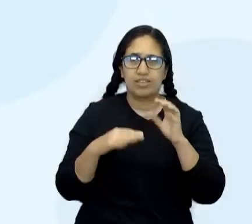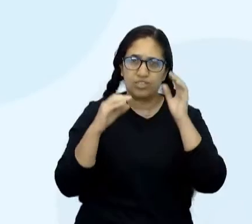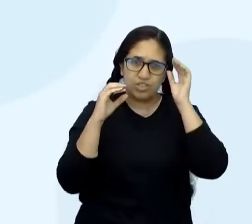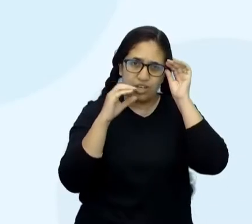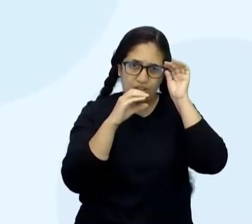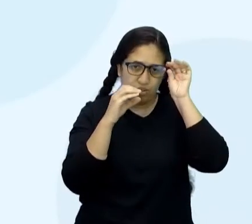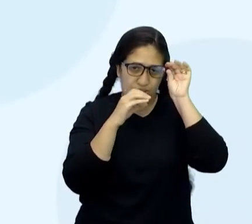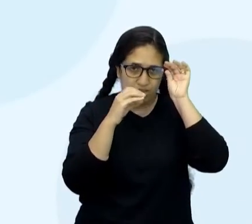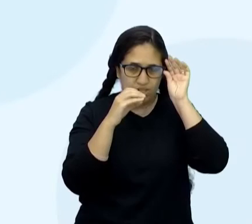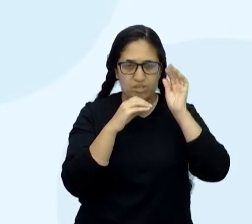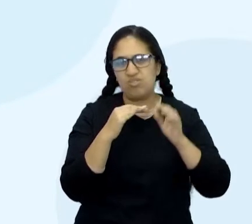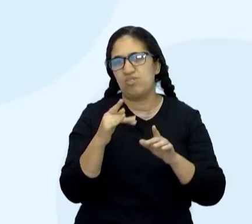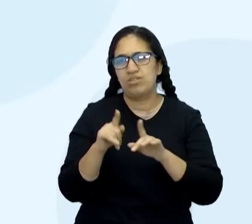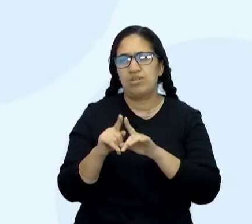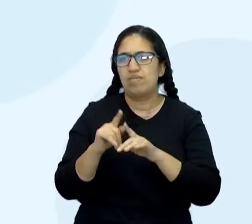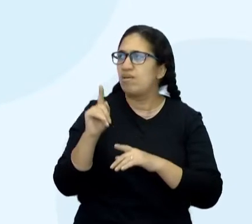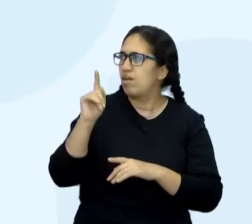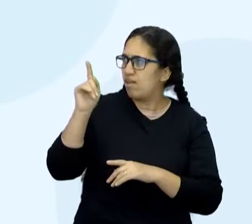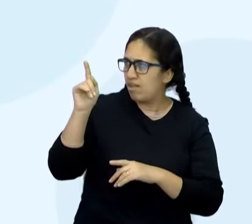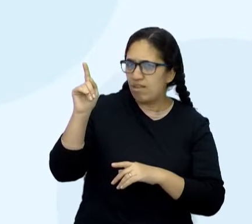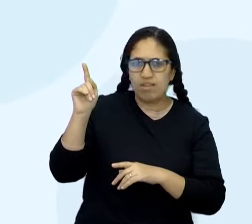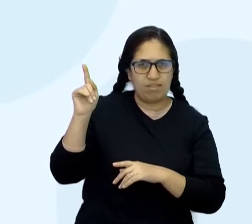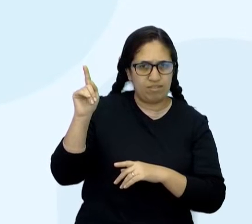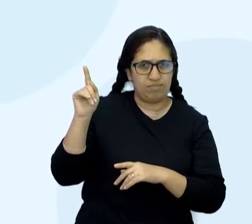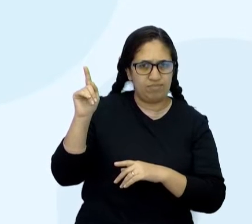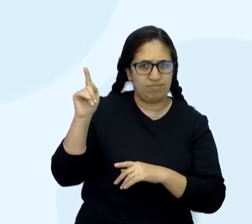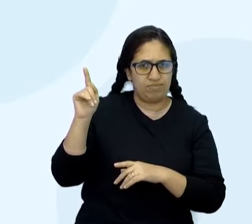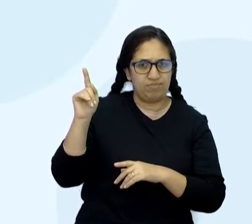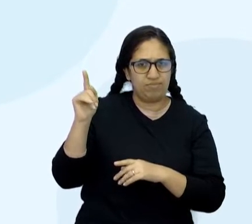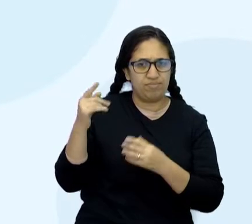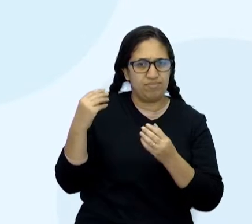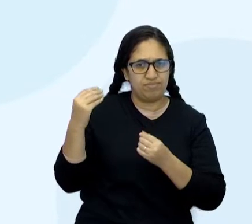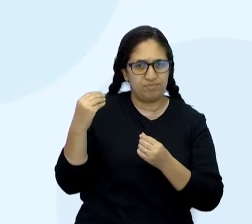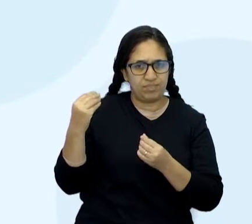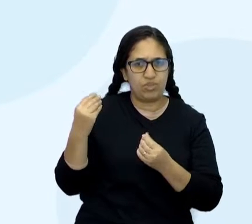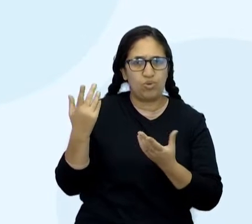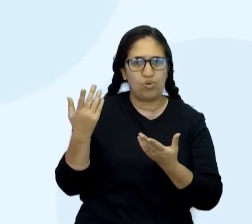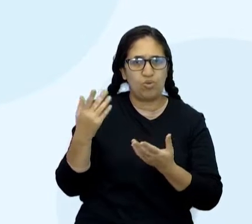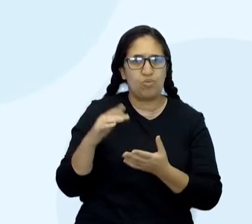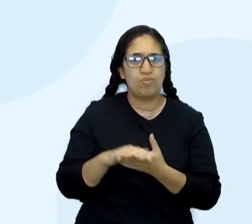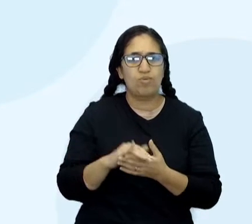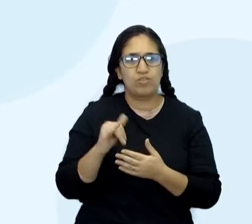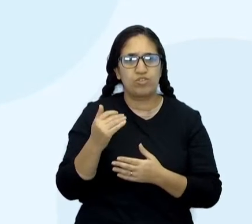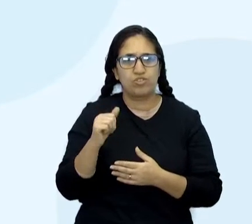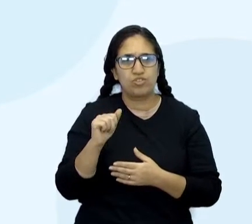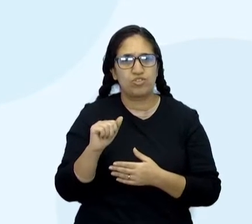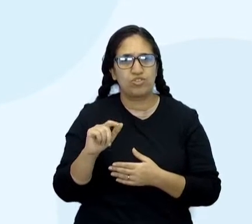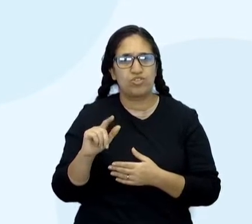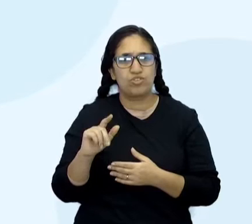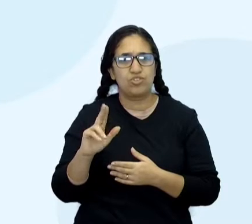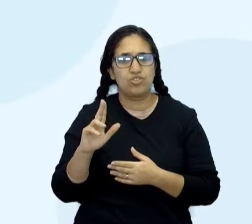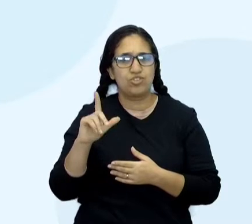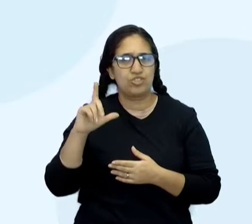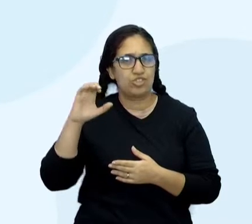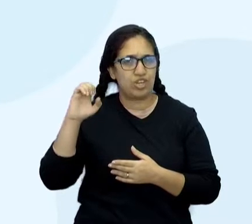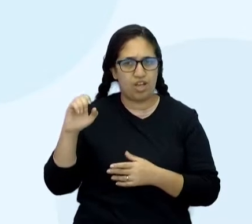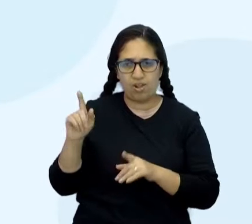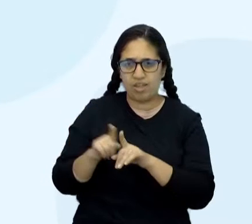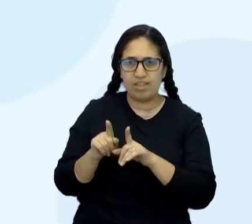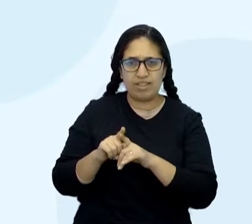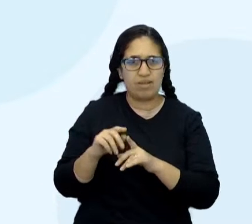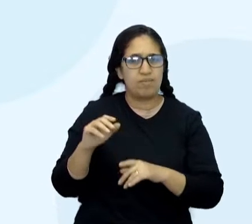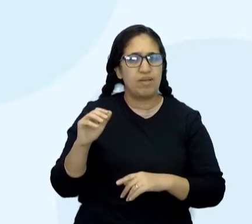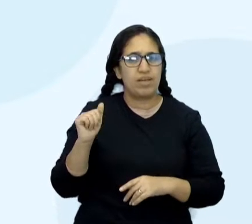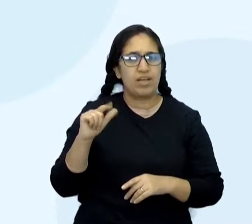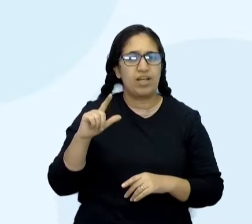calor, já falamos, né, que o calor é dado em caloria e também em joule, né? Quando a gente fala em calor, a gente costuma falar em caloria, mas